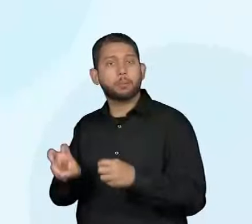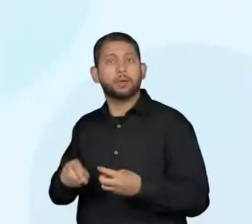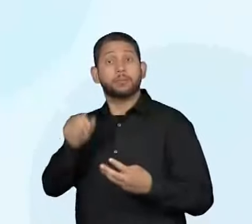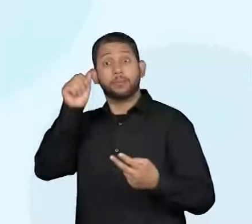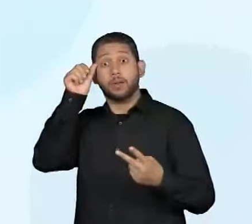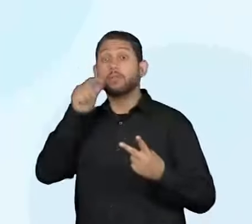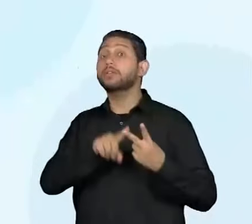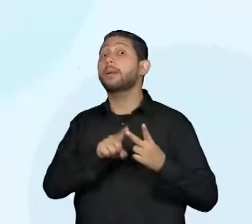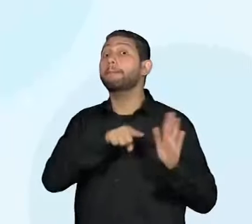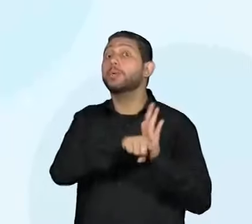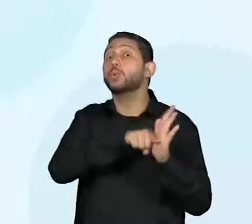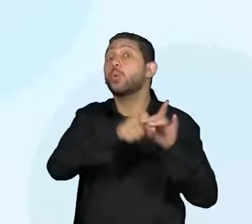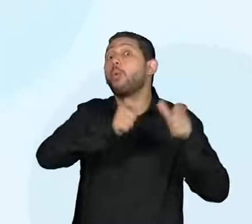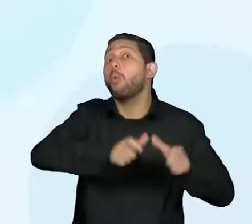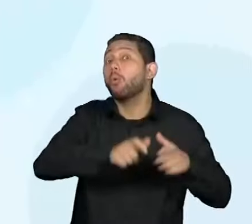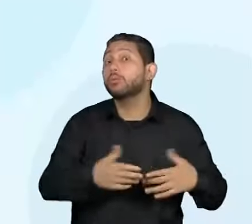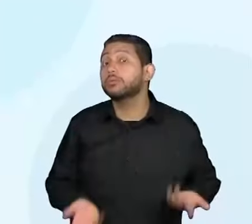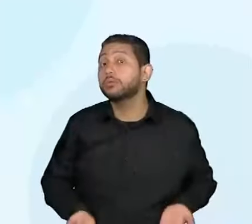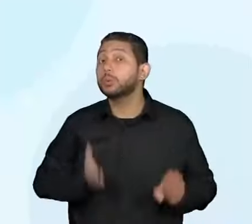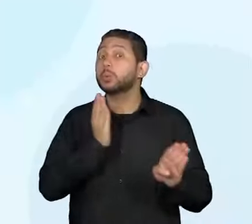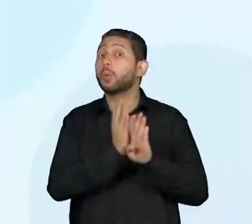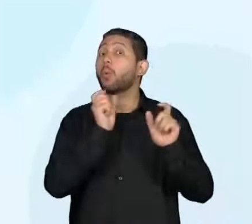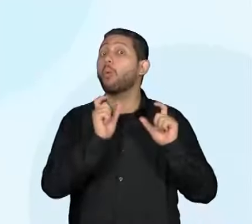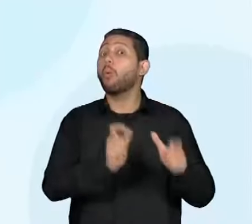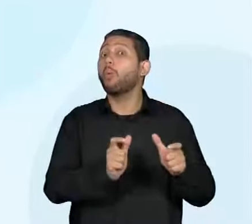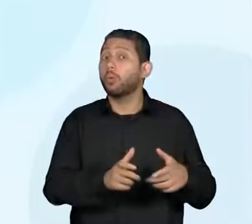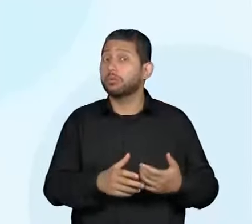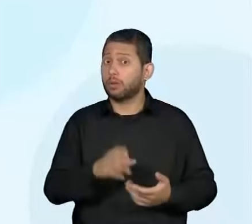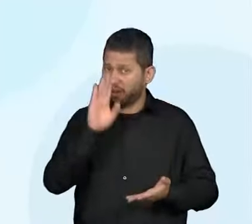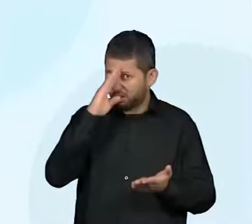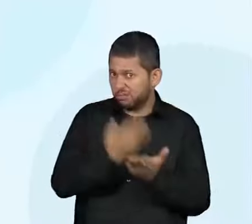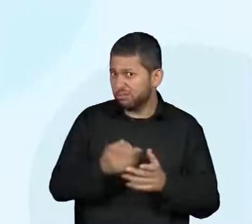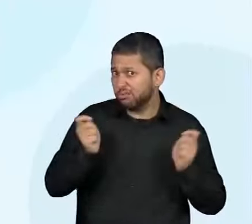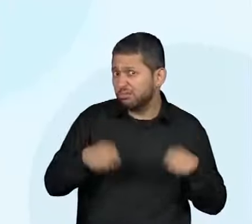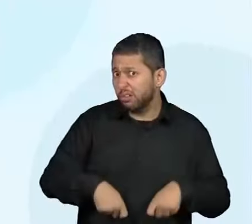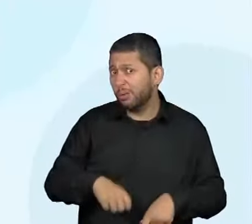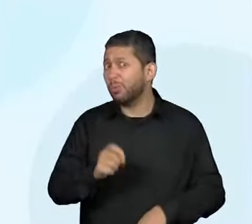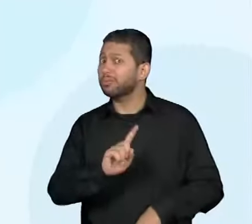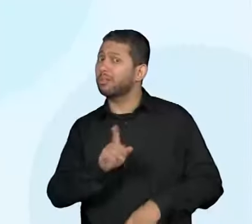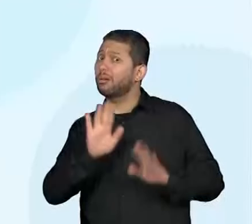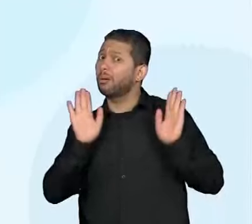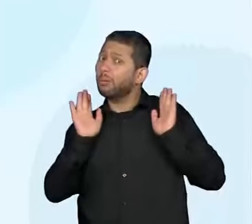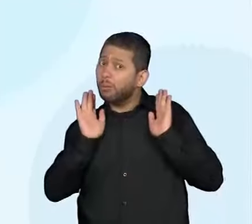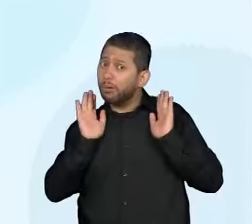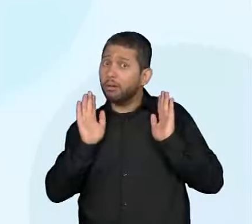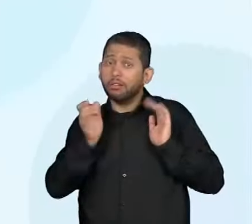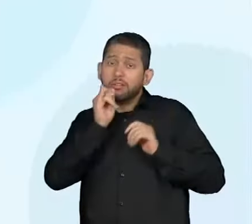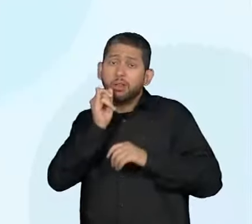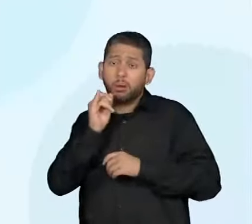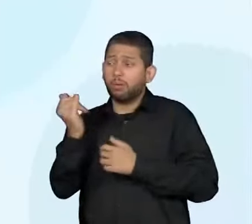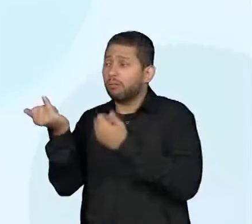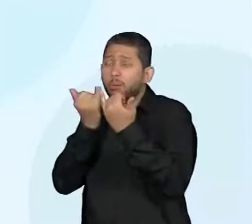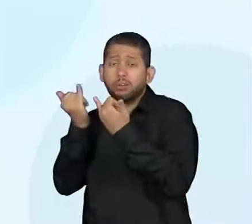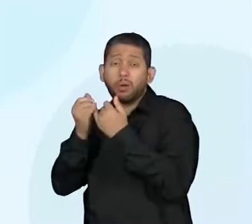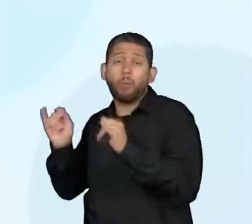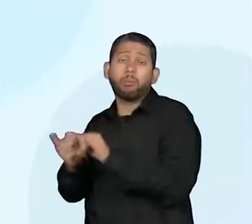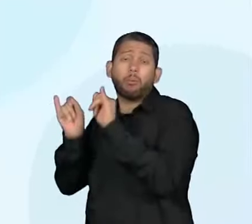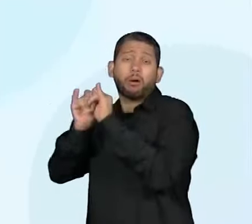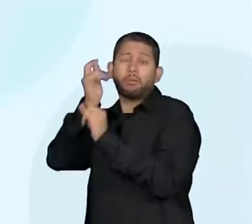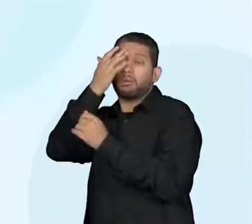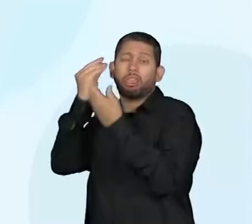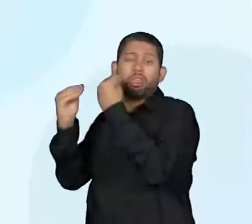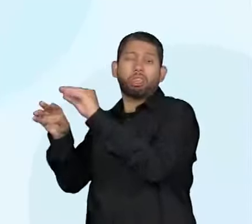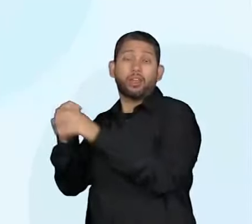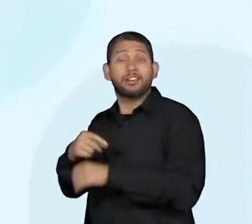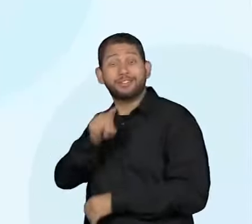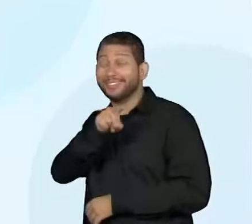pesquisa. Isso é bem importante. Com certeza, para saber se o lugar é confiável, se você não está pegando informações que não são